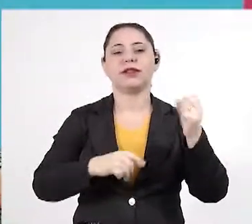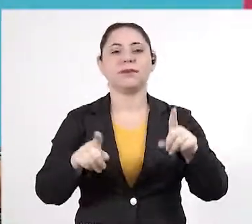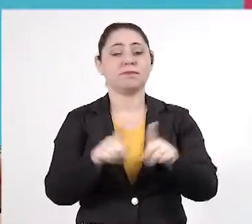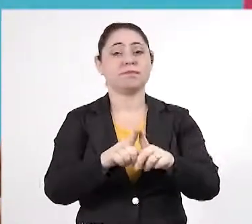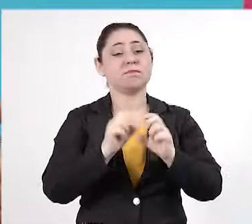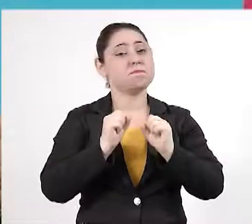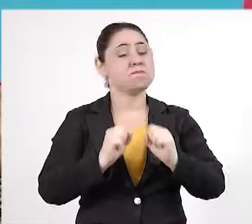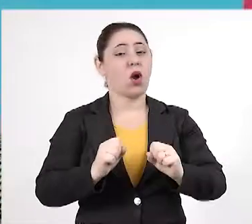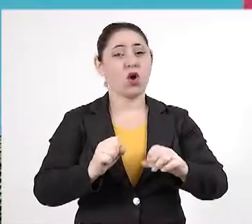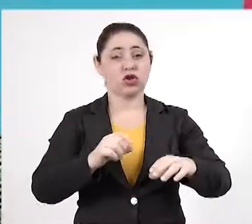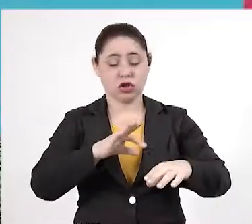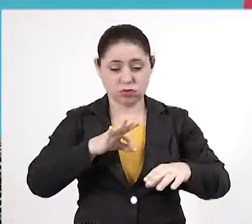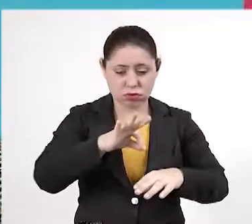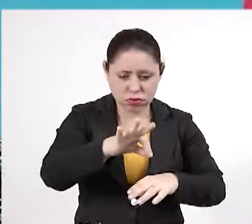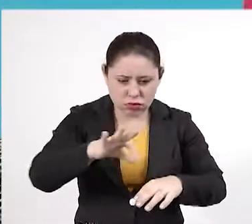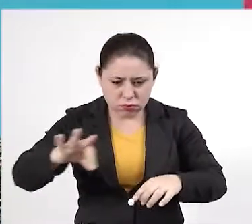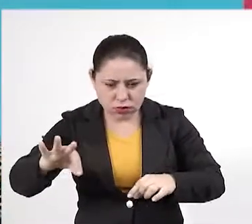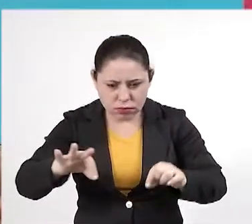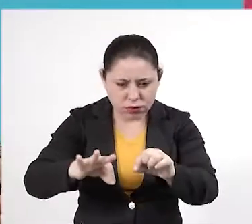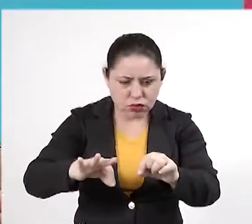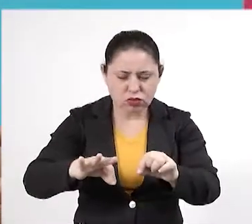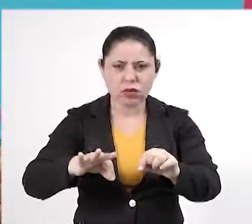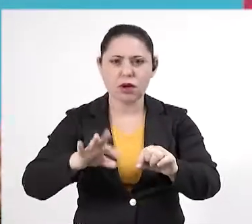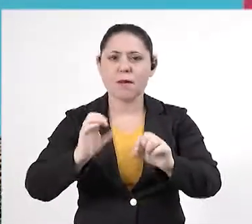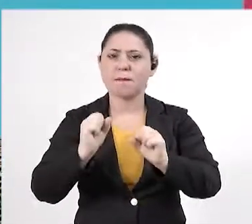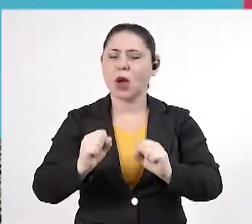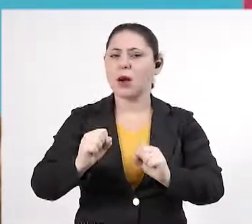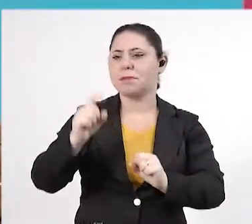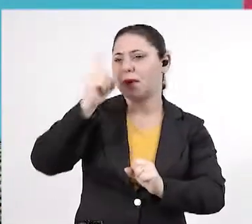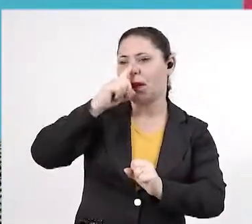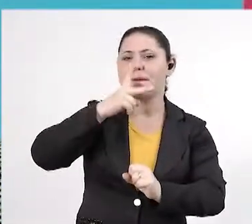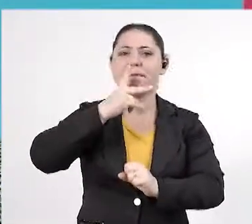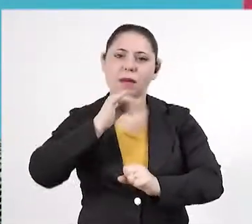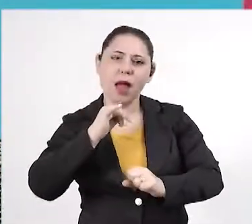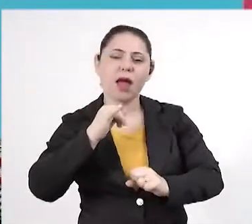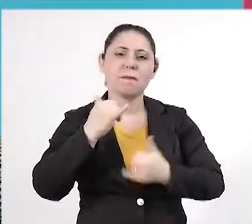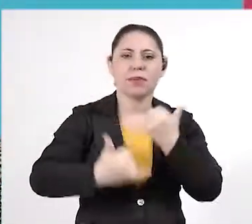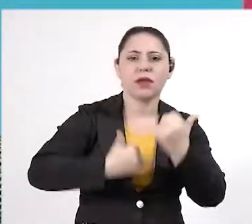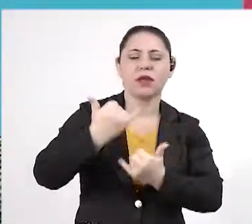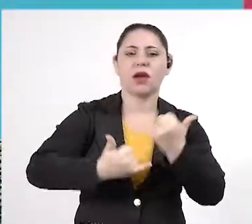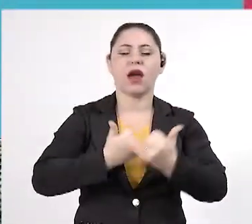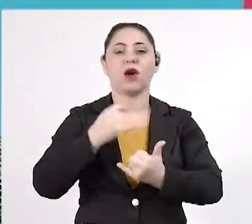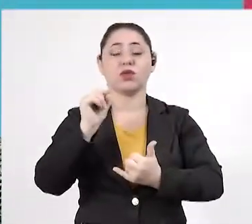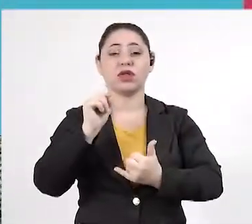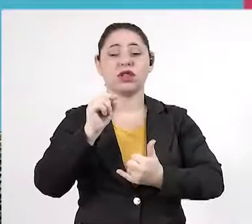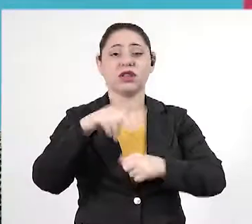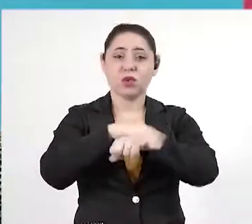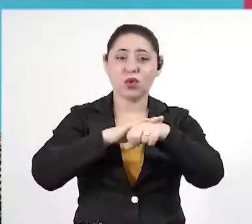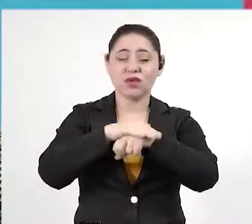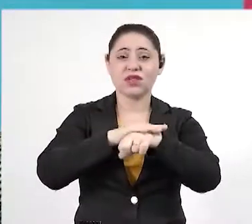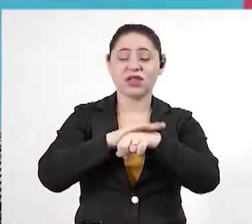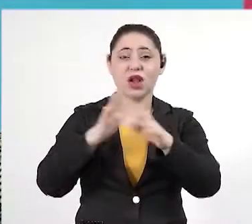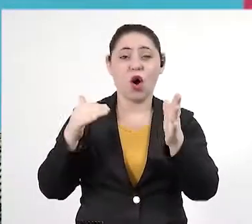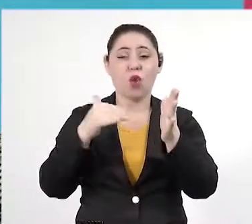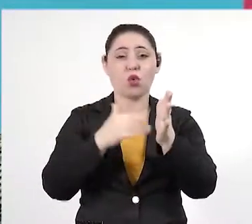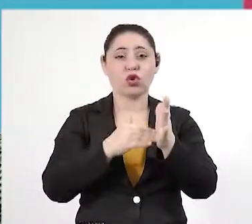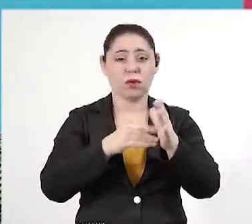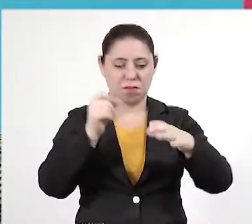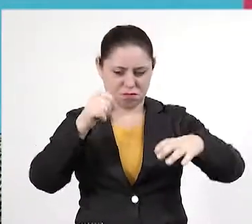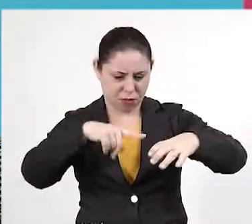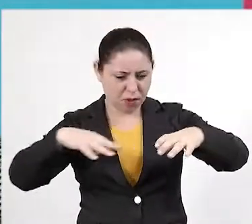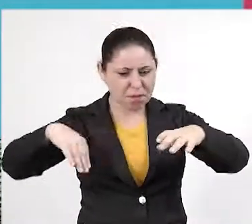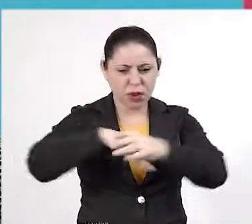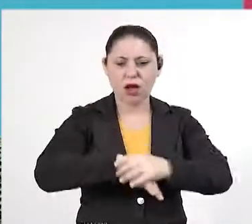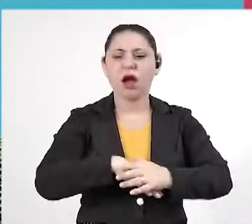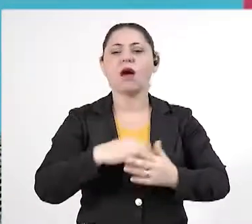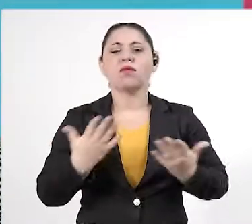dançar, eles podem jogar xadrez, eles podem brincar de papai, de mamãe, né? É aquilo que eu estava comentando, né? Na última Copa do